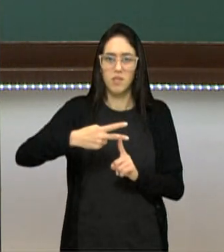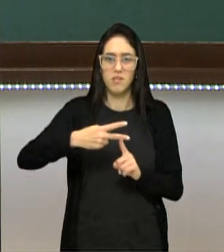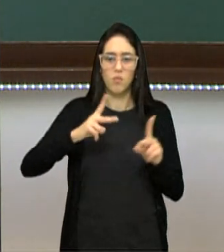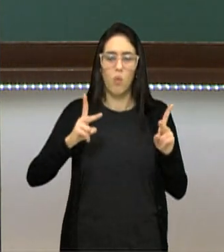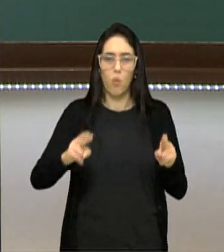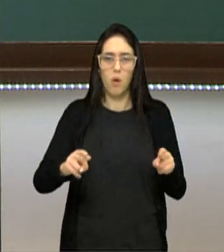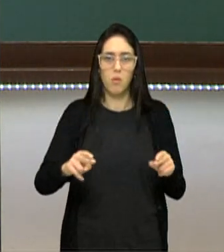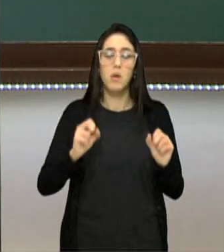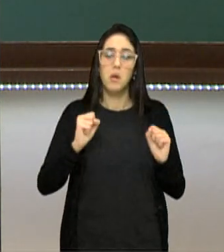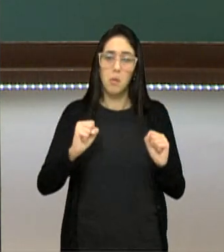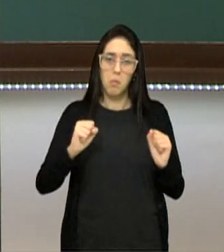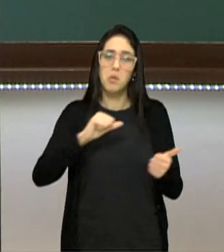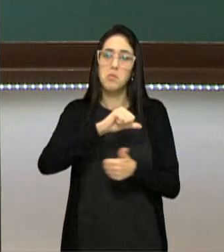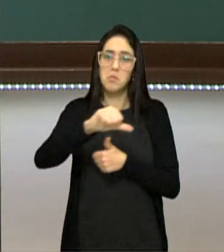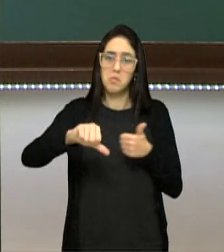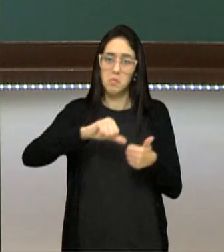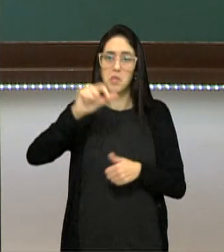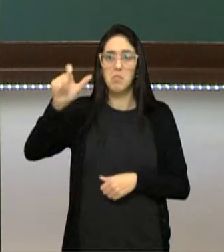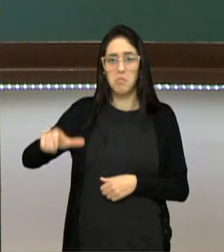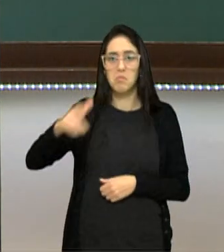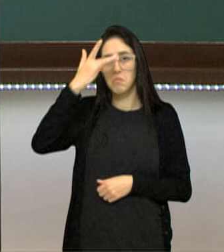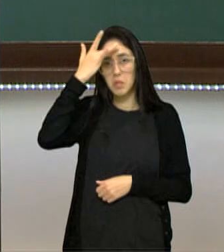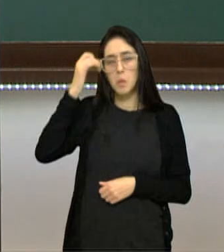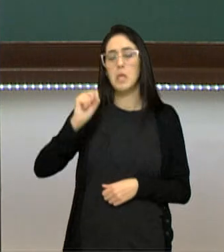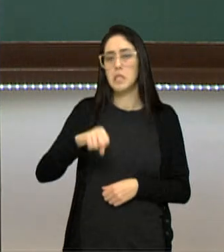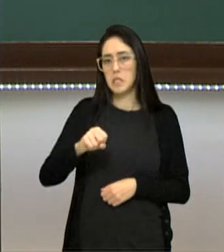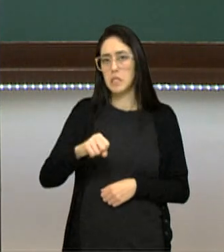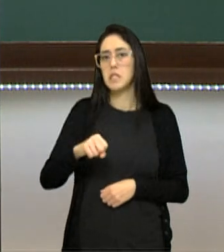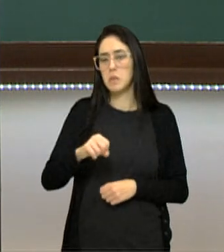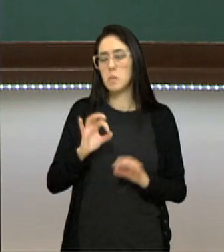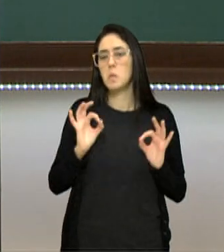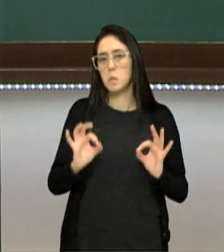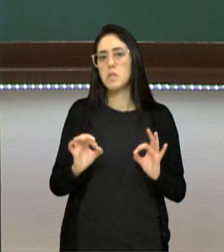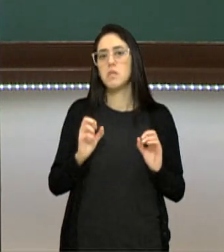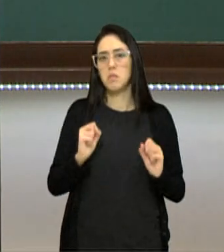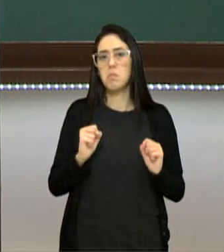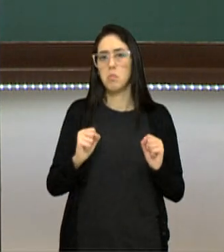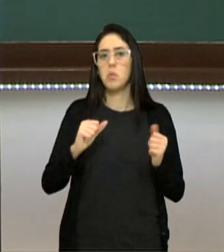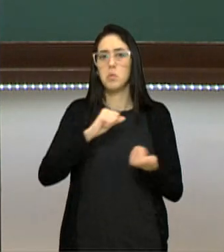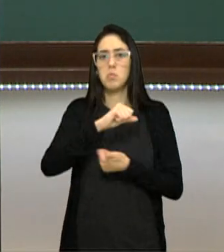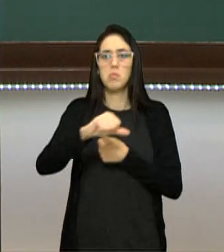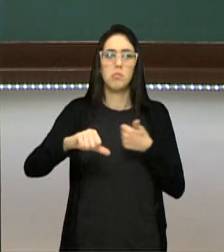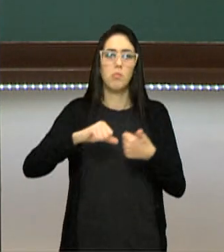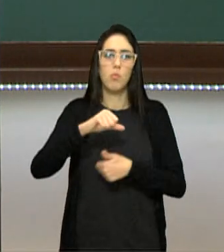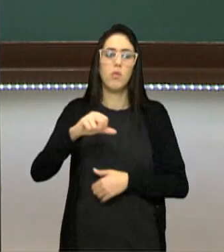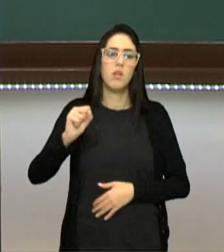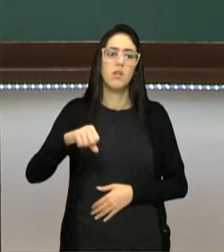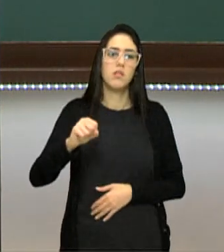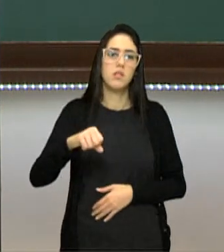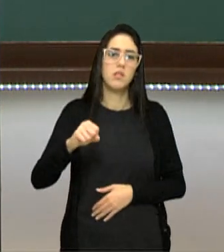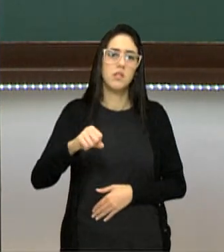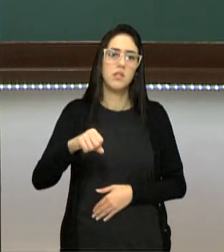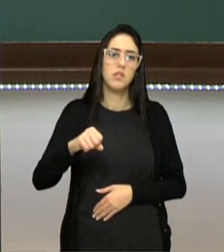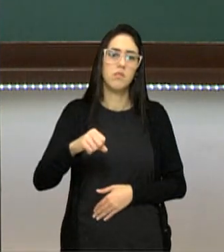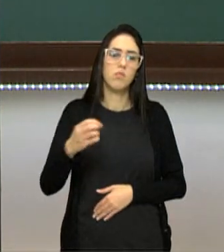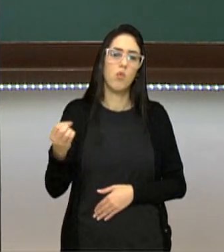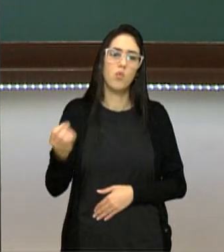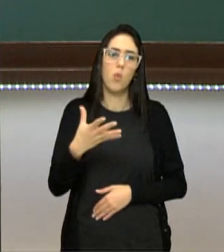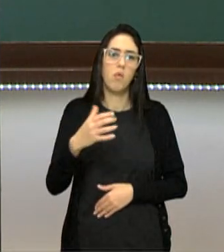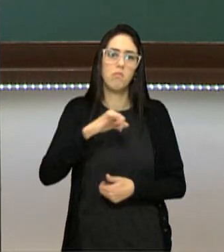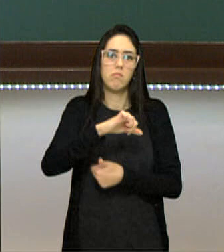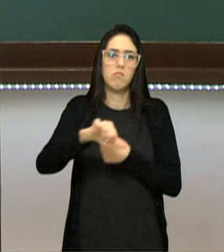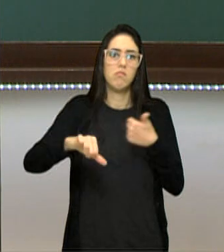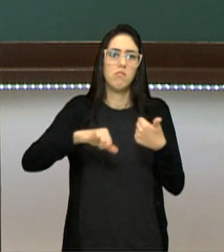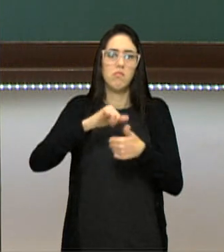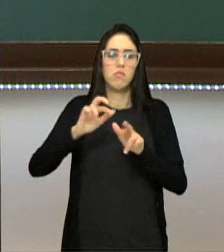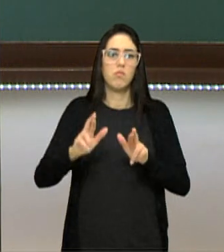Pode causar alterações na pessoa? Com certeza, tá? Qualquer alteraçãozinha pode vir a gerar algum tipo, né,